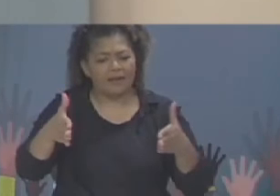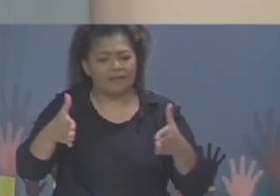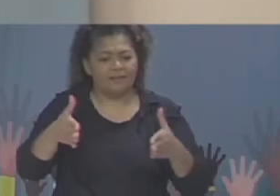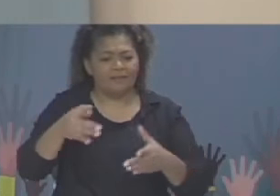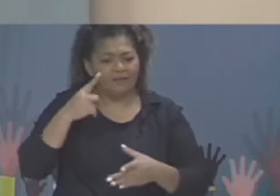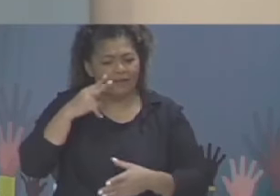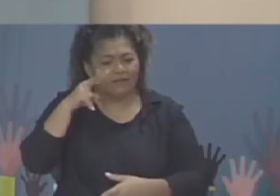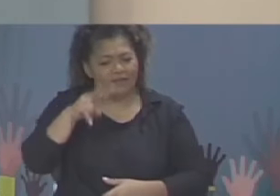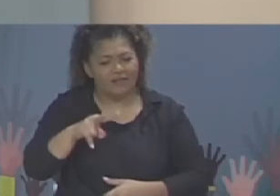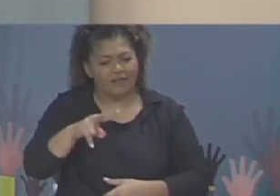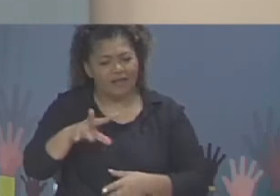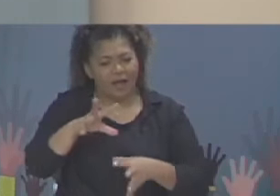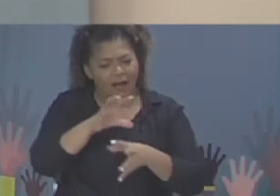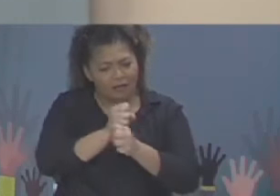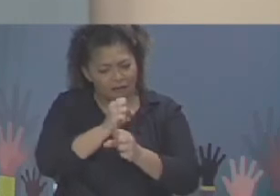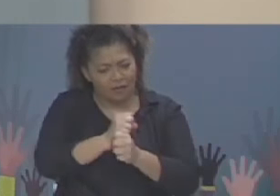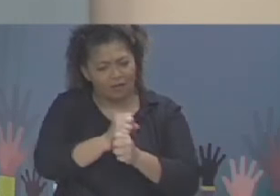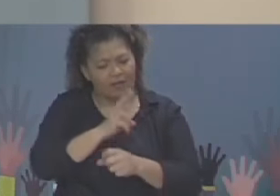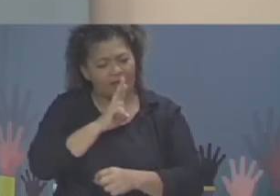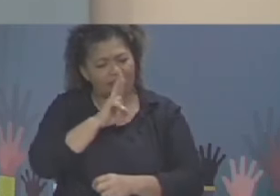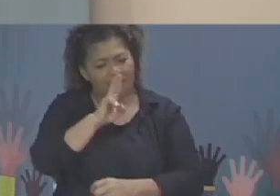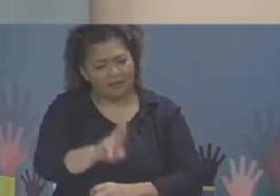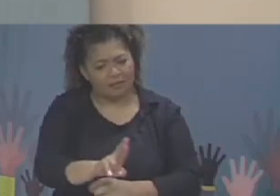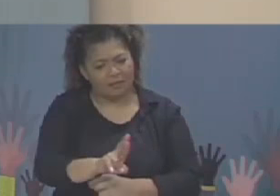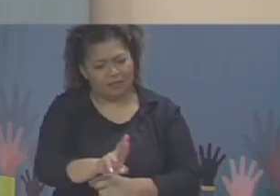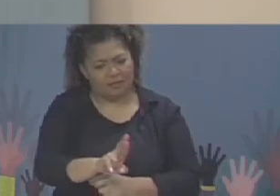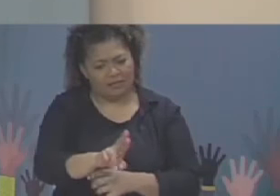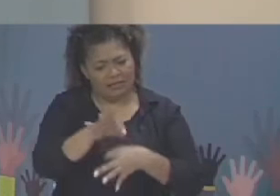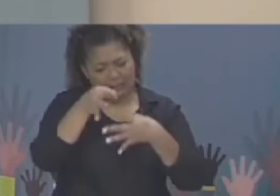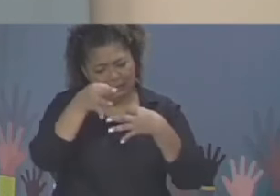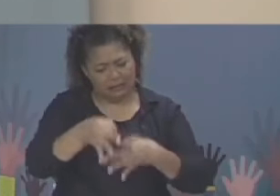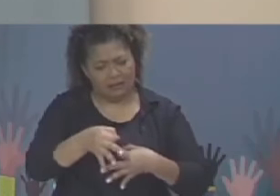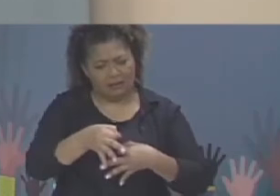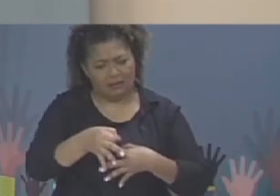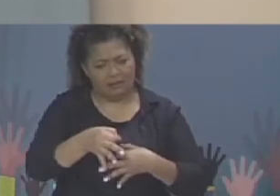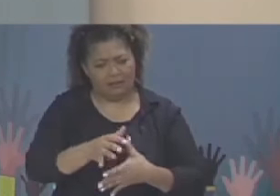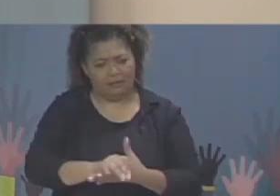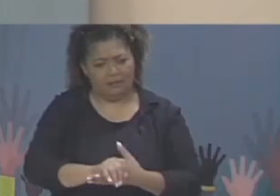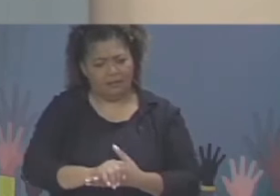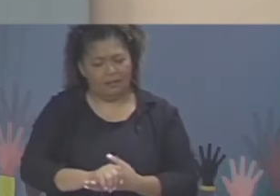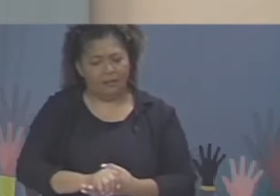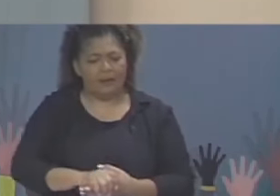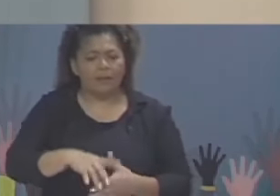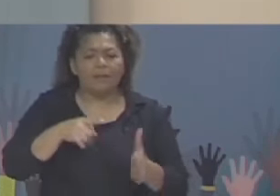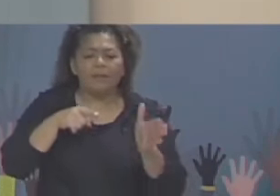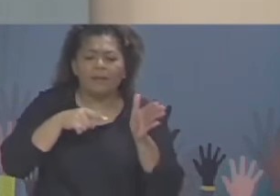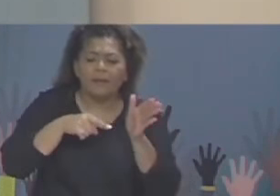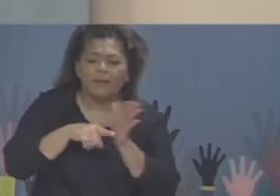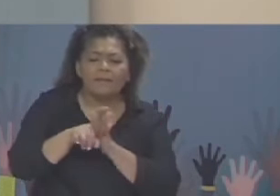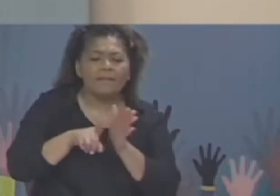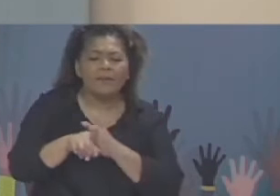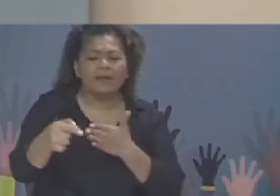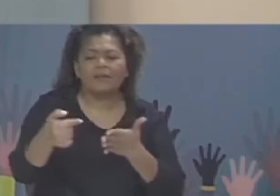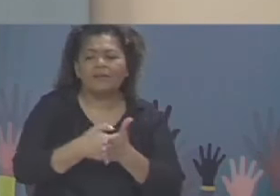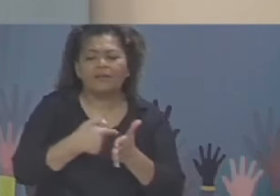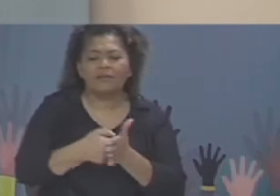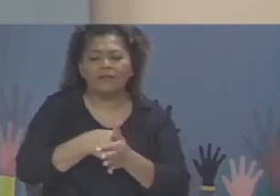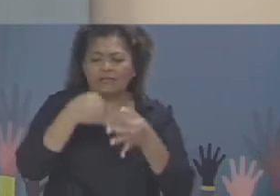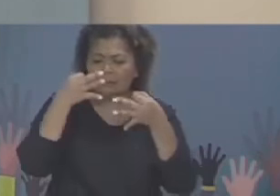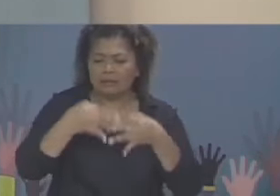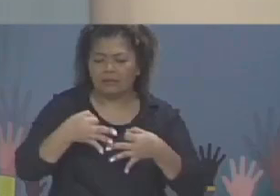Gestão estratégica é a gente conseguir dar respostas honestas a perguntas sinceras. A Renovação da